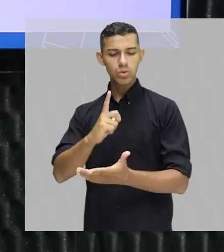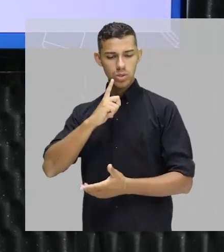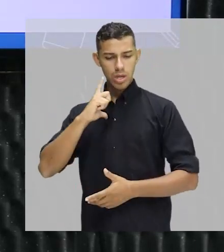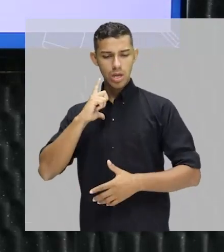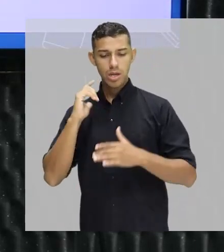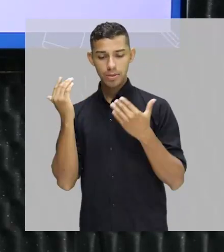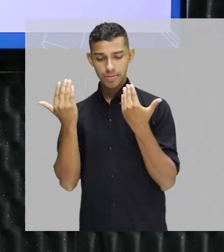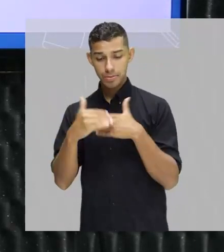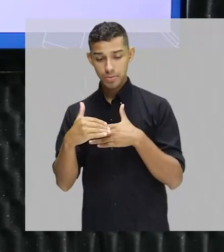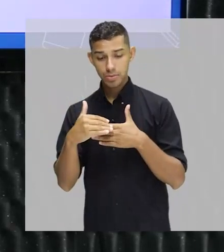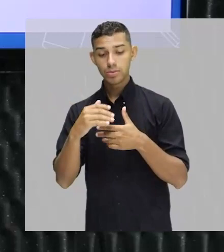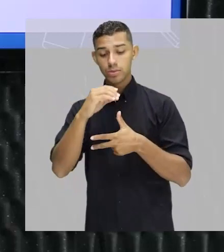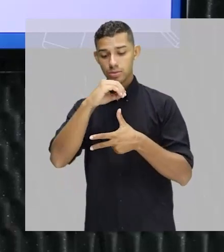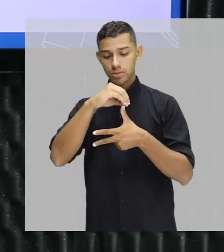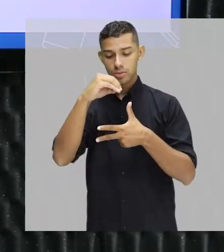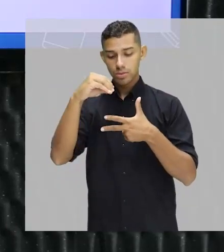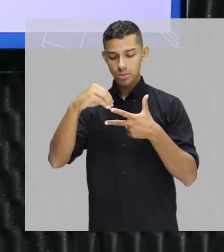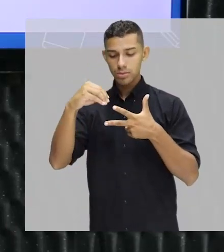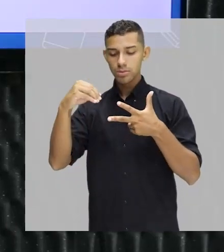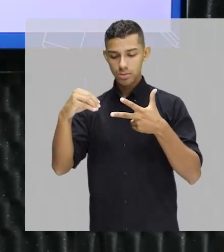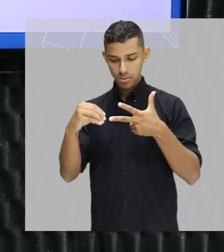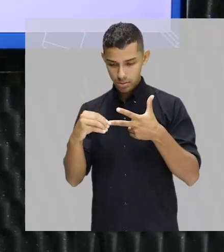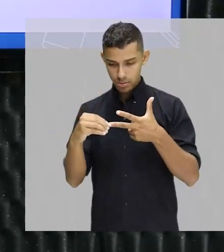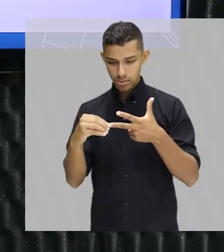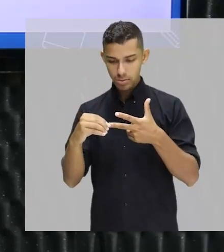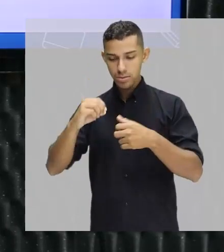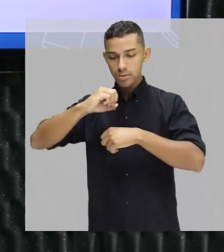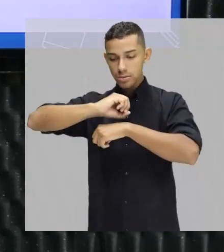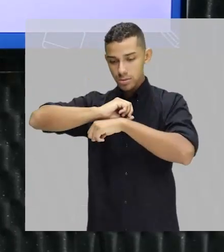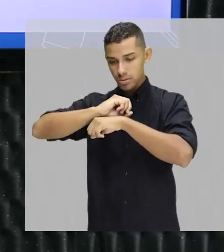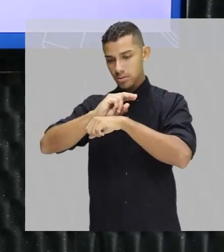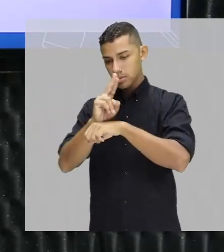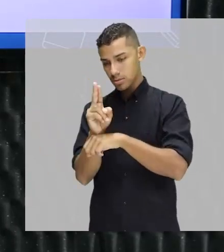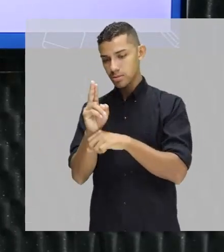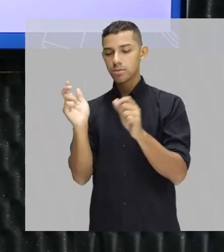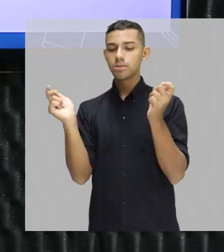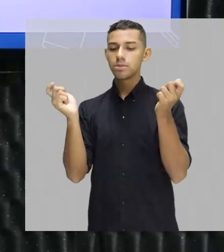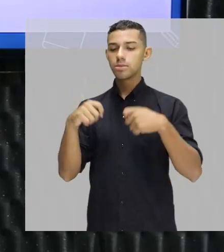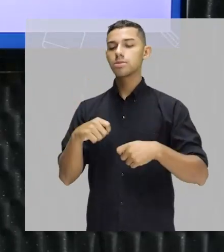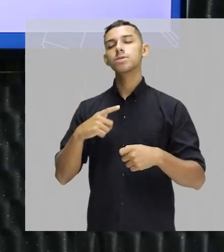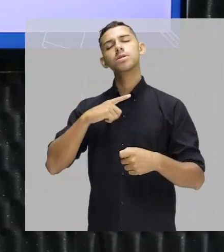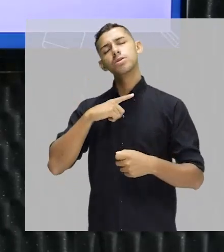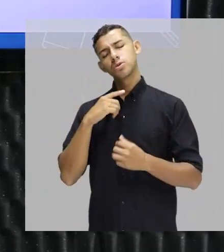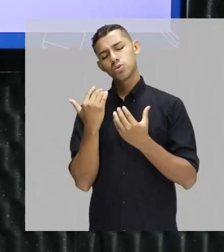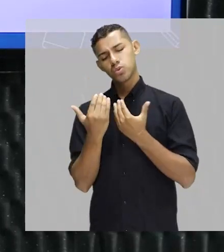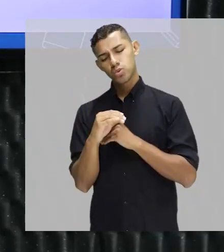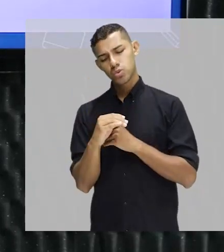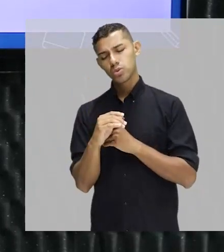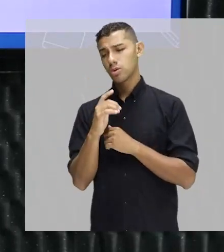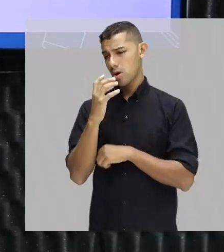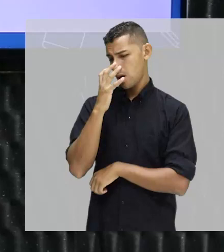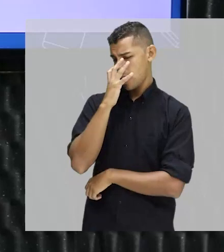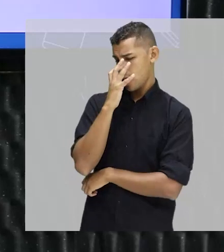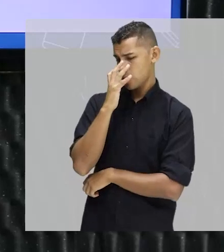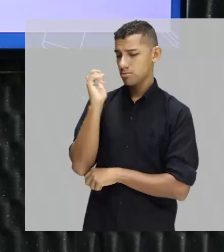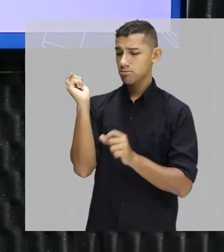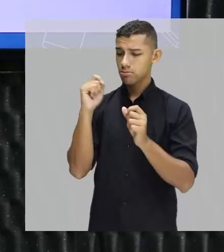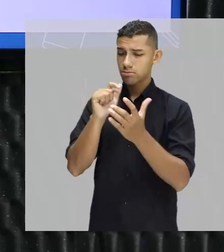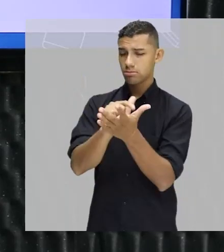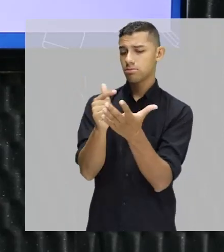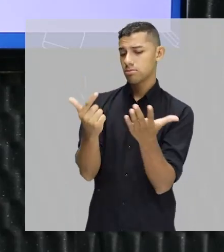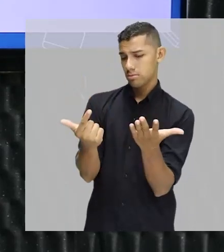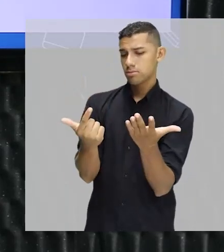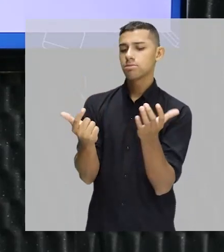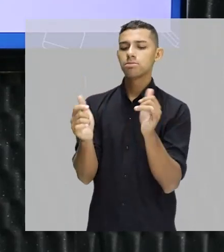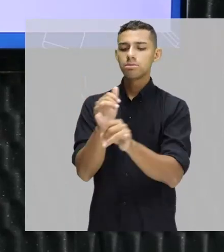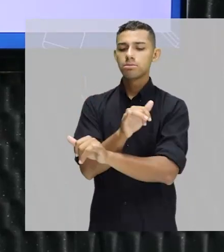prova do Enem, tá certo? E a crônica, ela tem também esse cunho jornalístico, mas ao mesmo tempo que ela tem o cunho jornalístico, ela é também